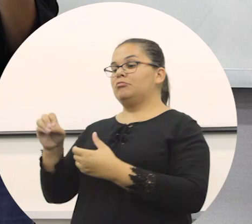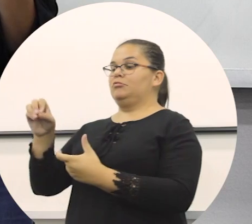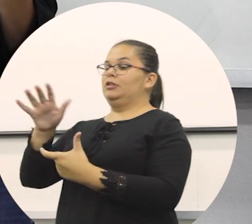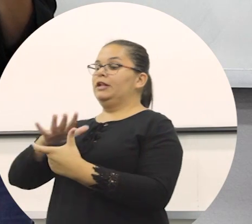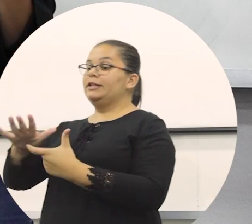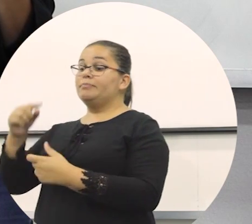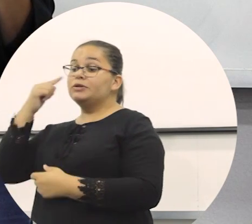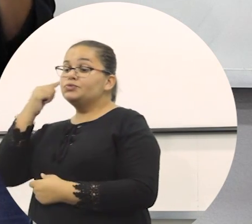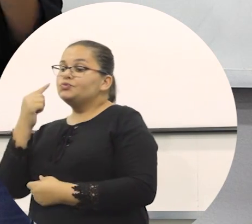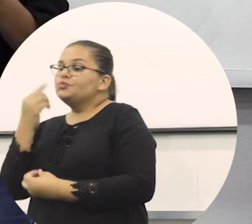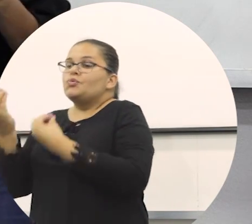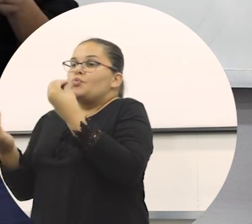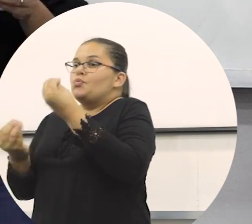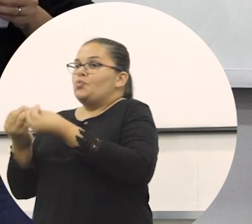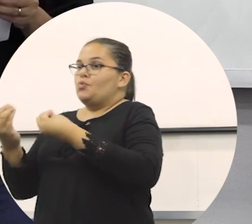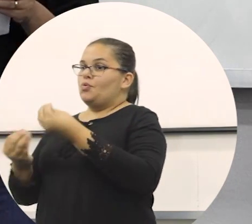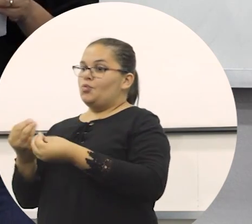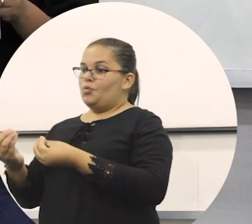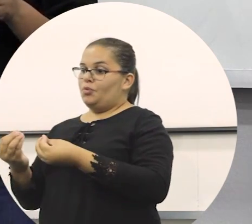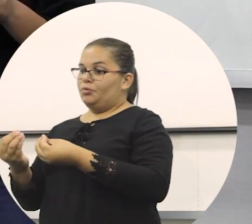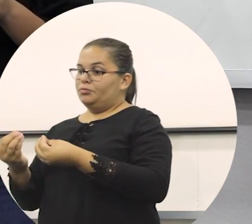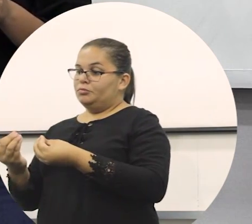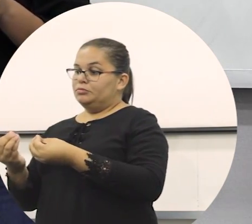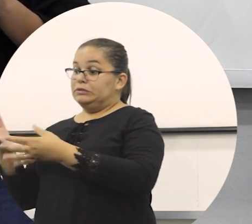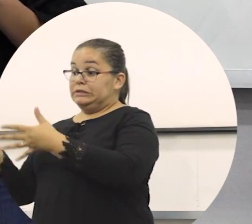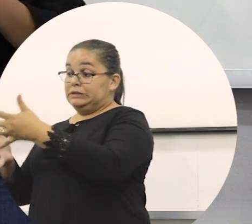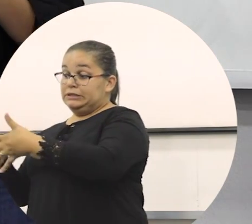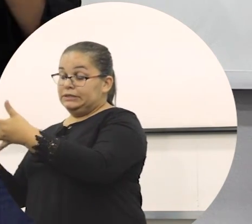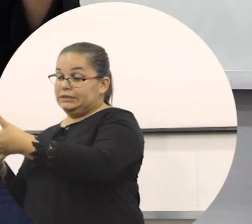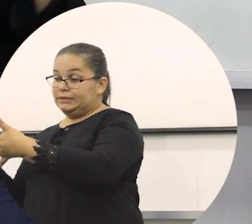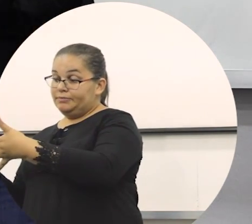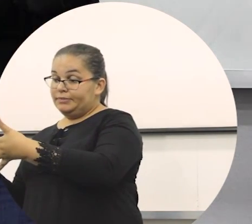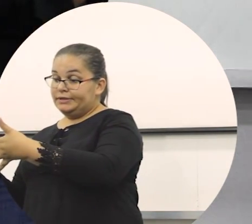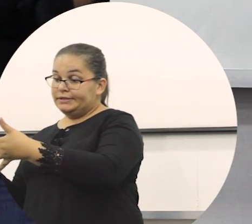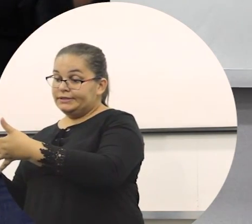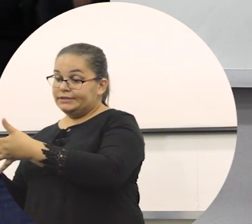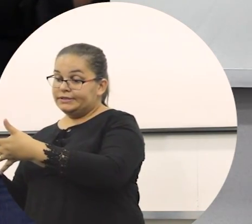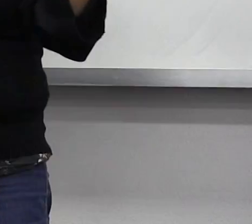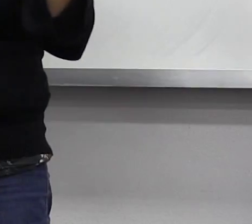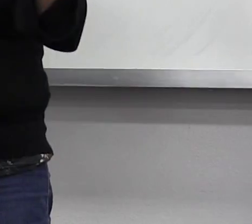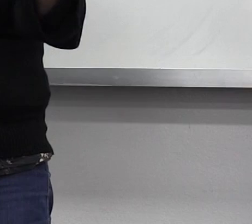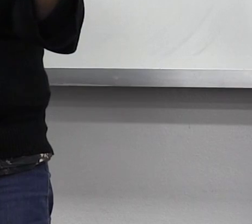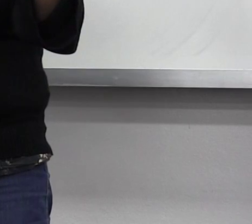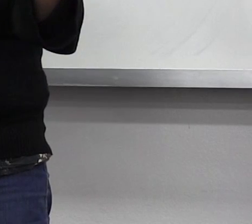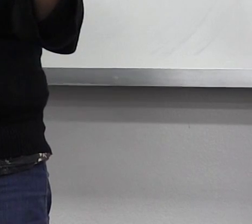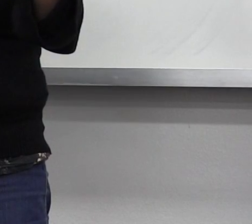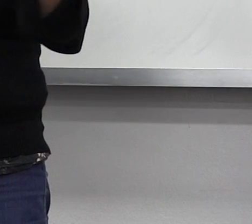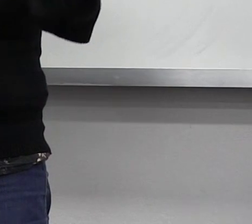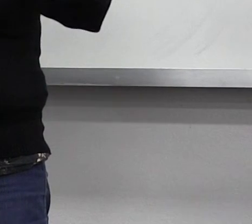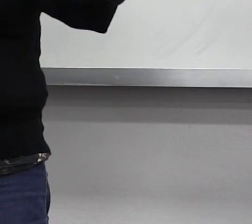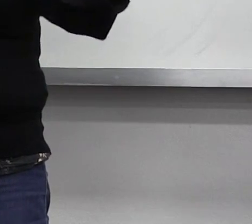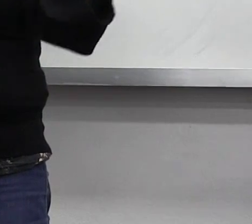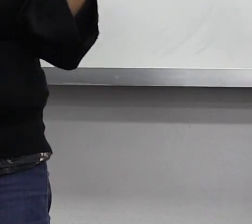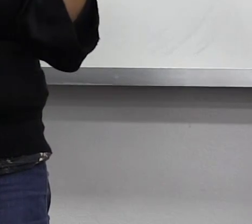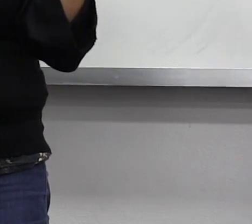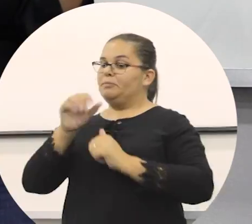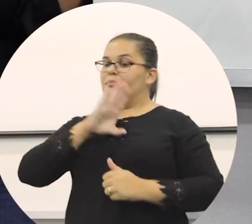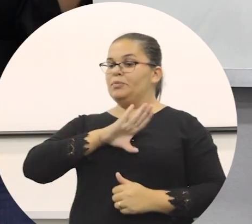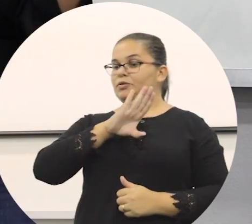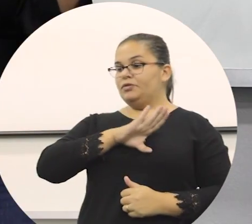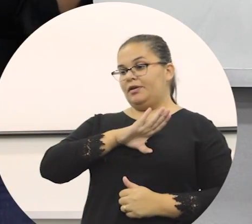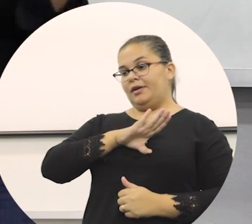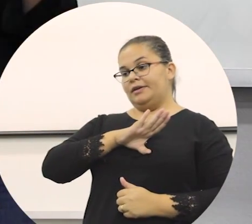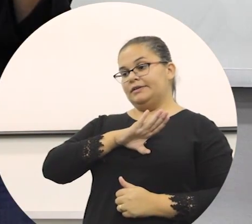língua de sinais? Porque a gente está fazendo um letramento de língua de sinais variado no letramento, numa adaptação linguística da língua